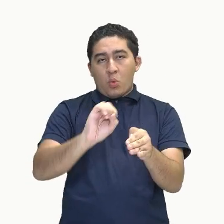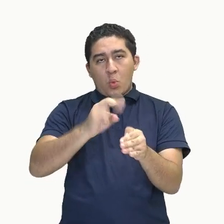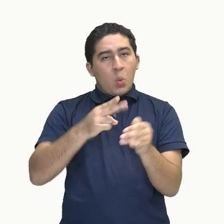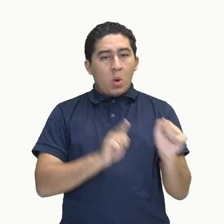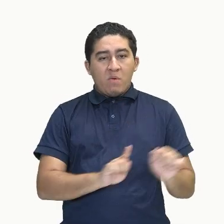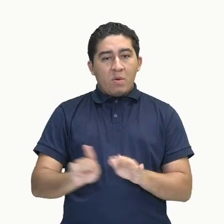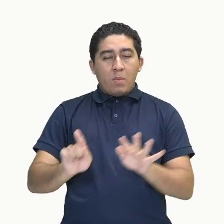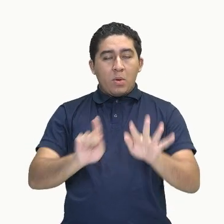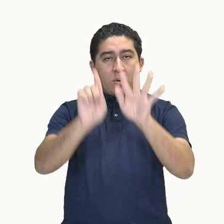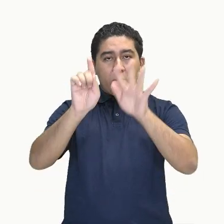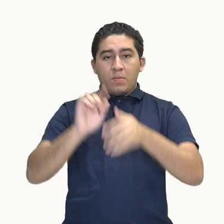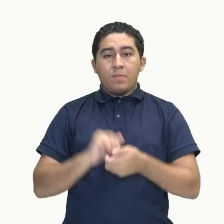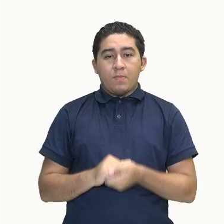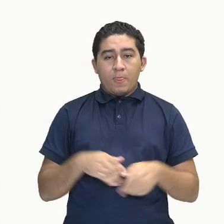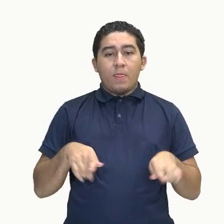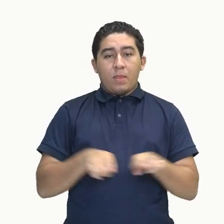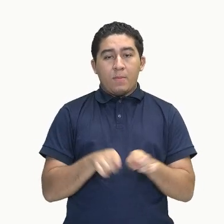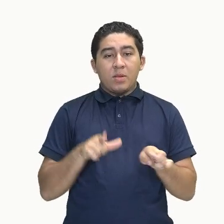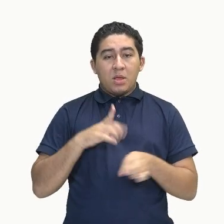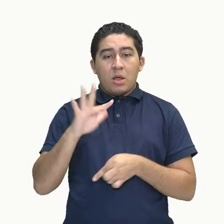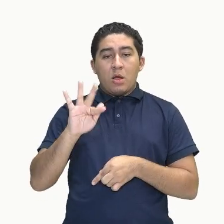E aí nós temos a foz